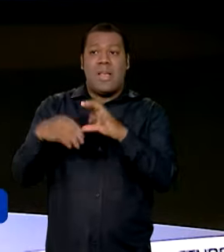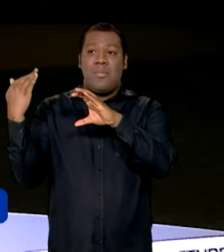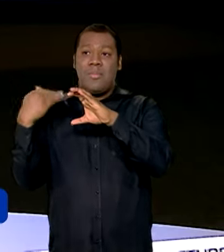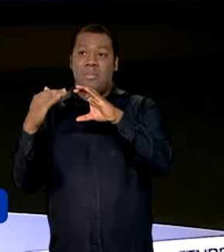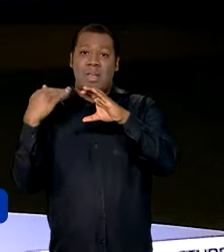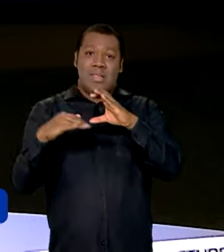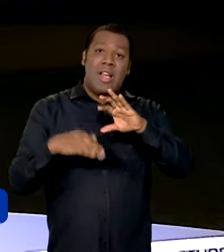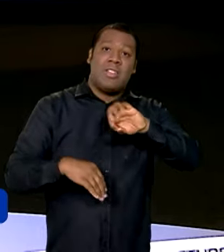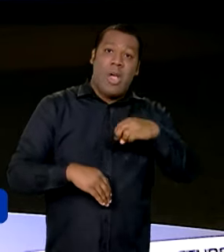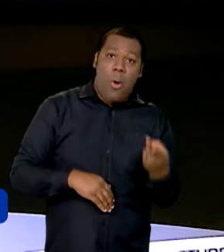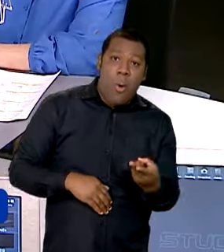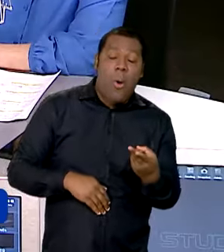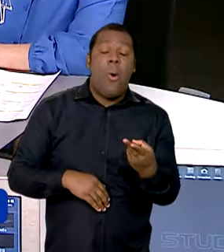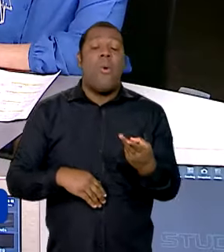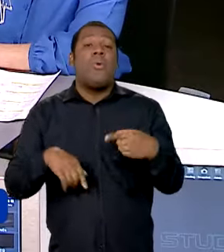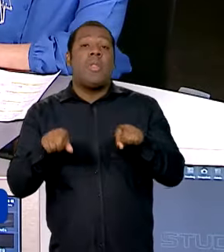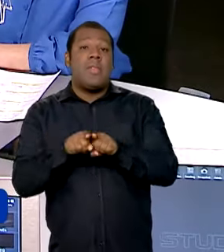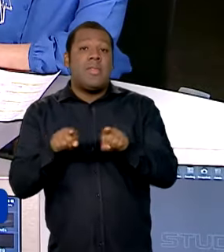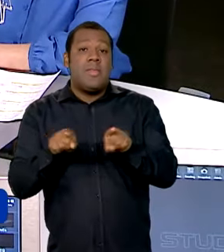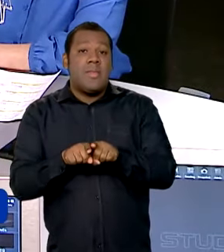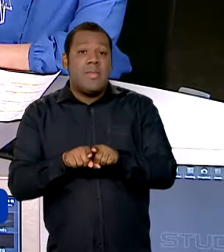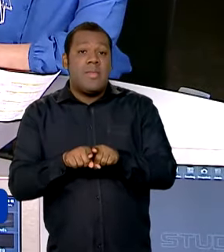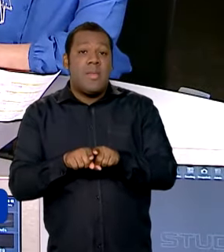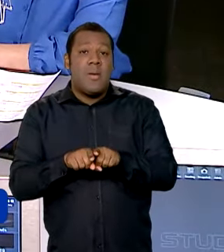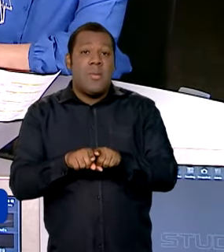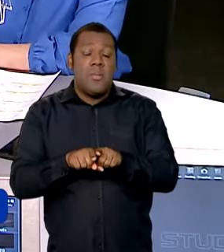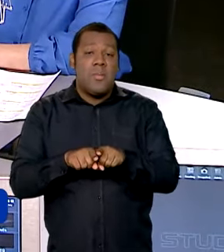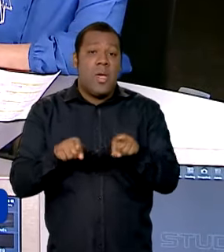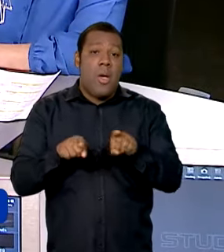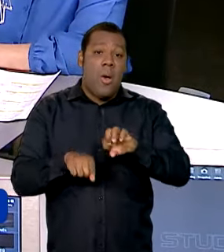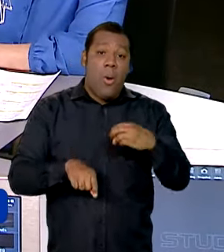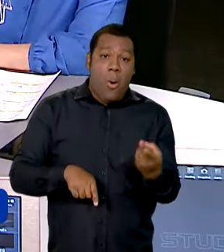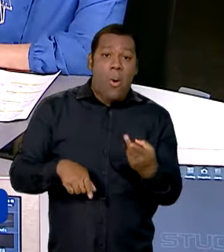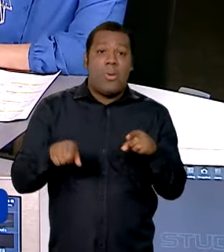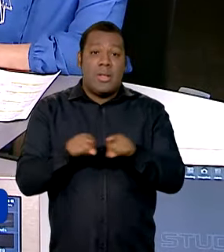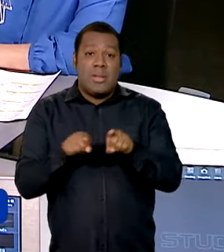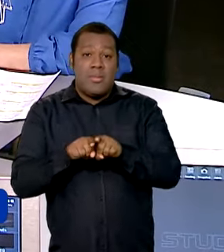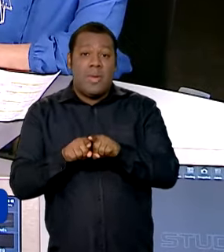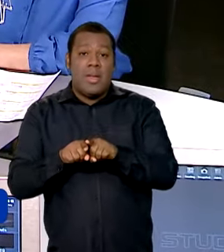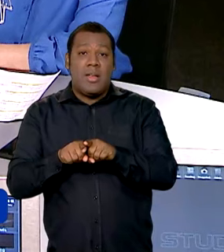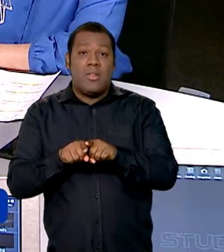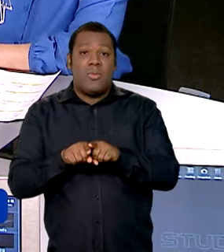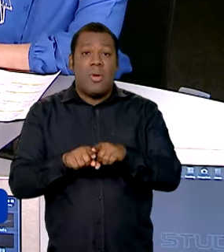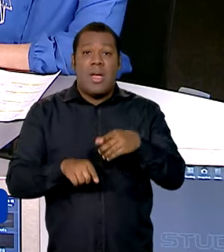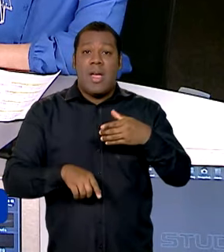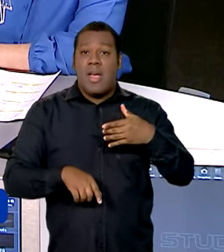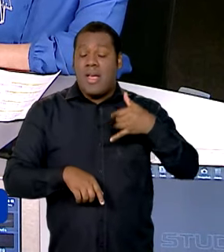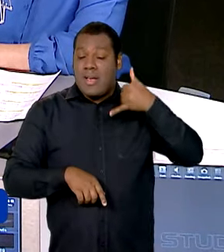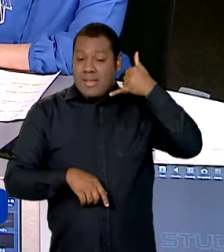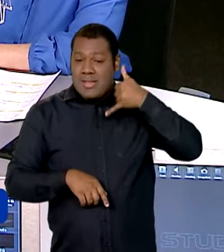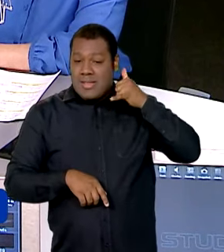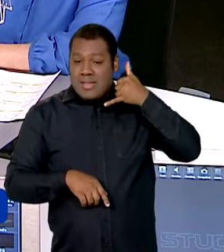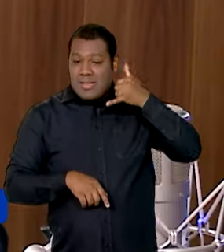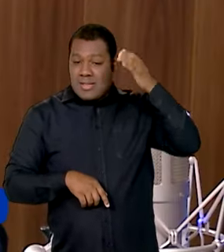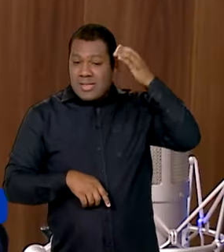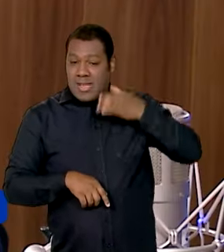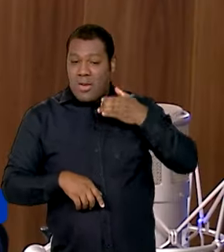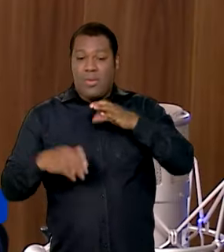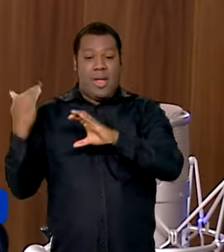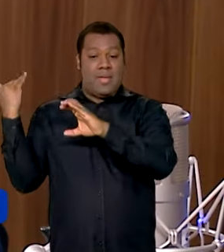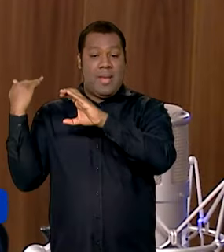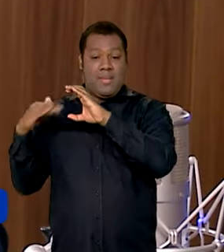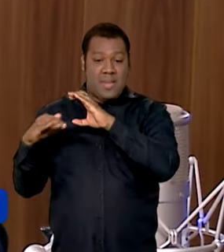sirenes fora tudo que se tem e você vai poder receber uma mensagem no seu telefone celular você pode estar no